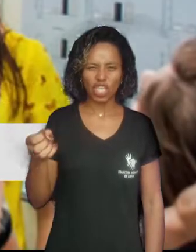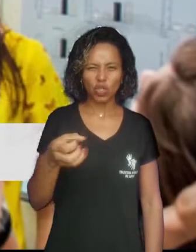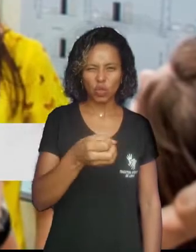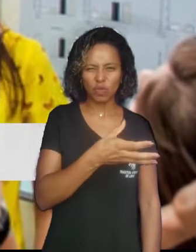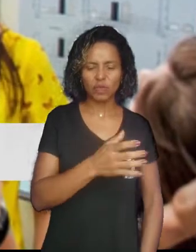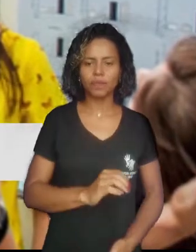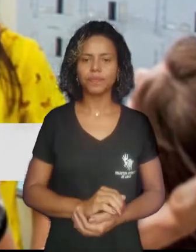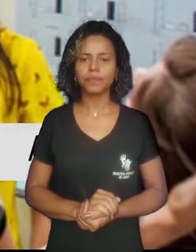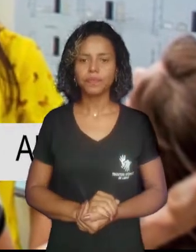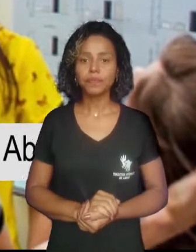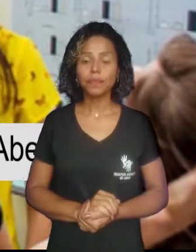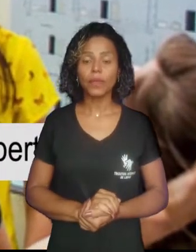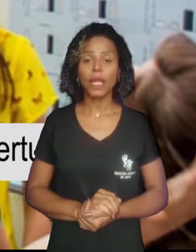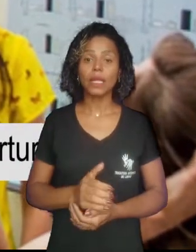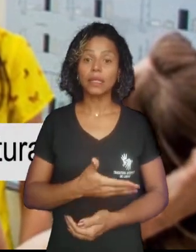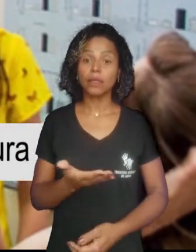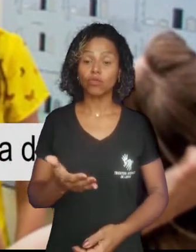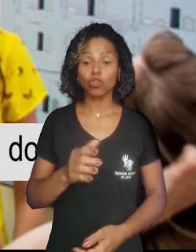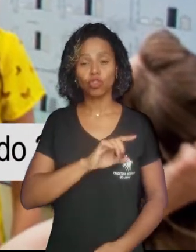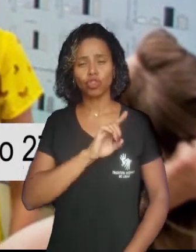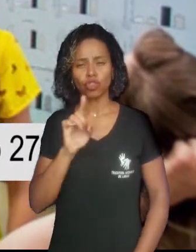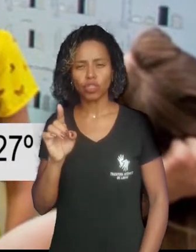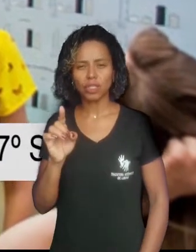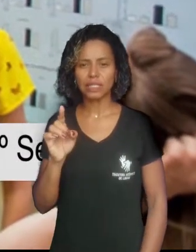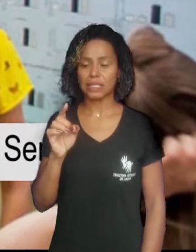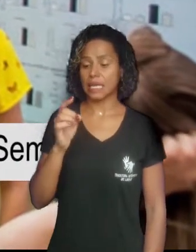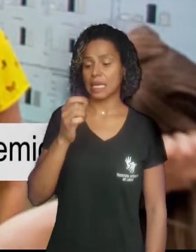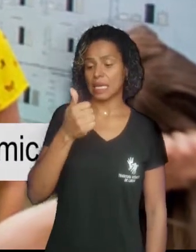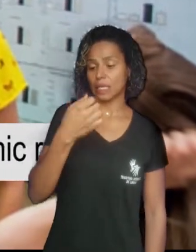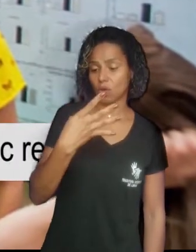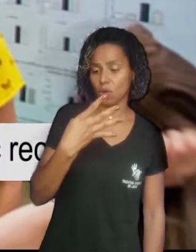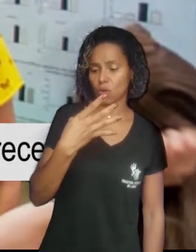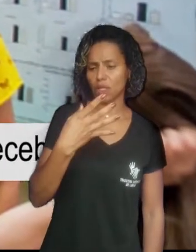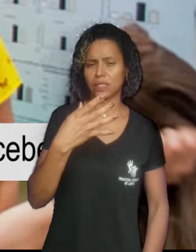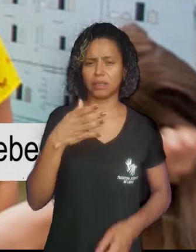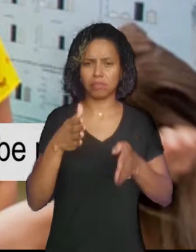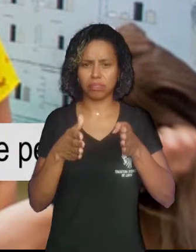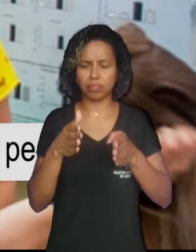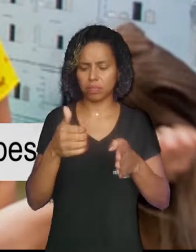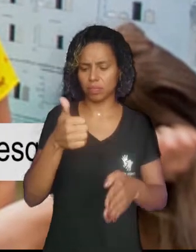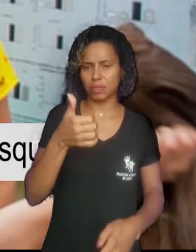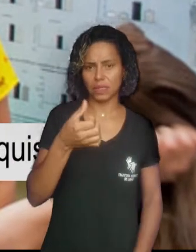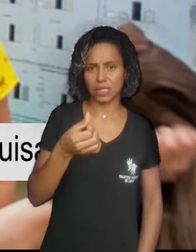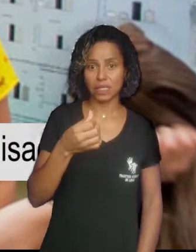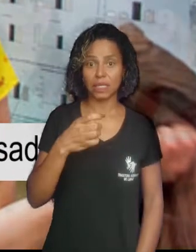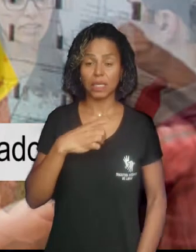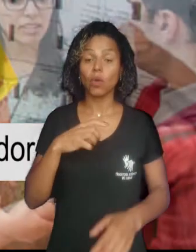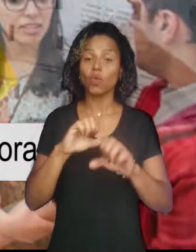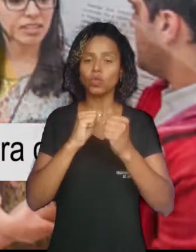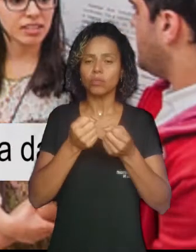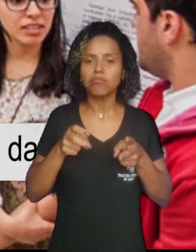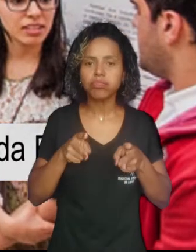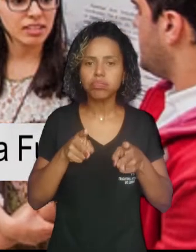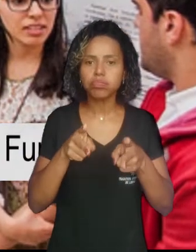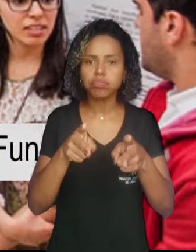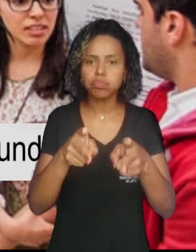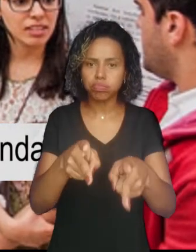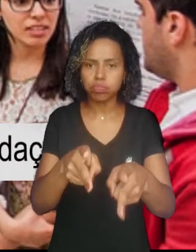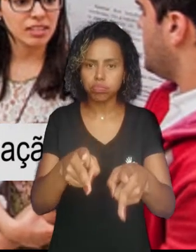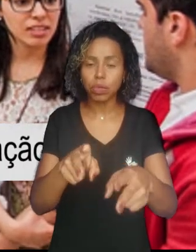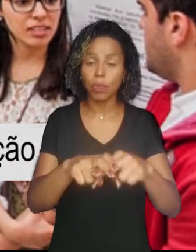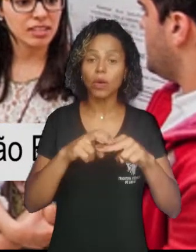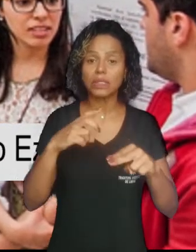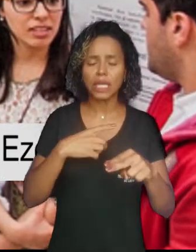após a abertura oficial acontece entre os dias 14:16 a última etapa do seminário que